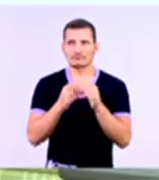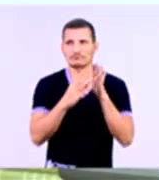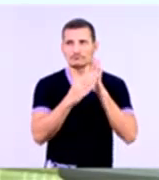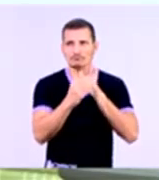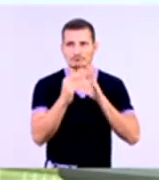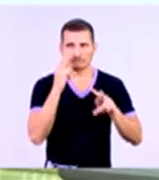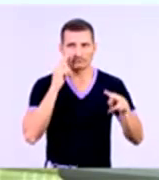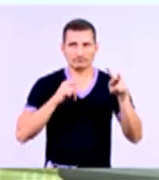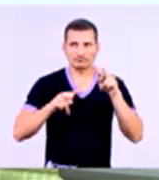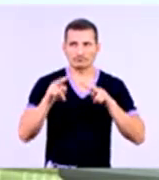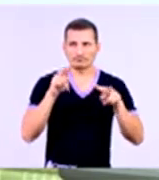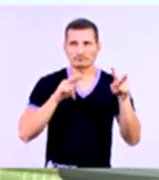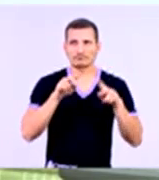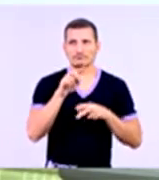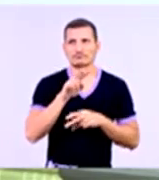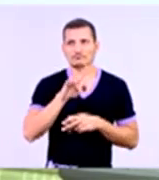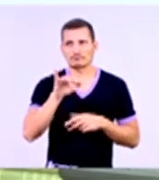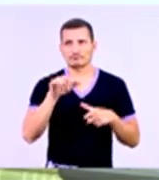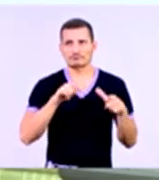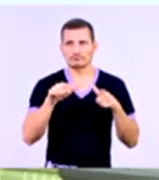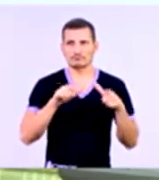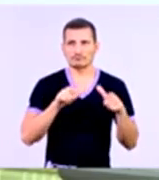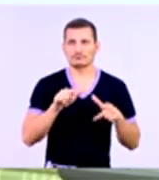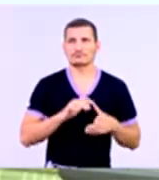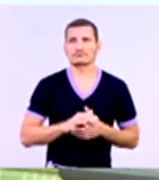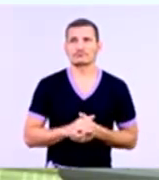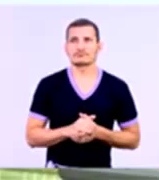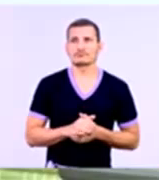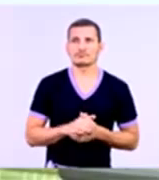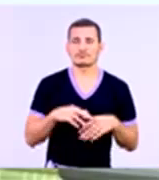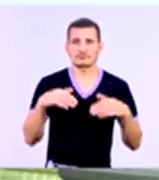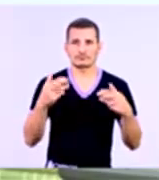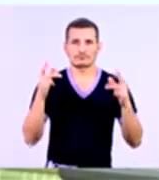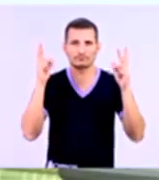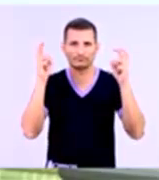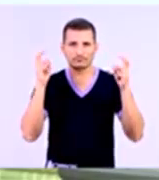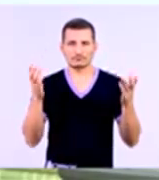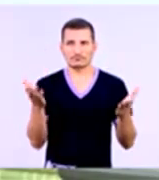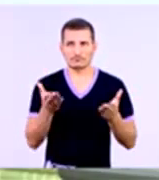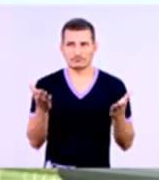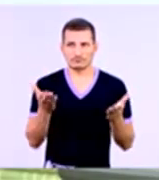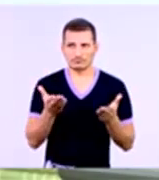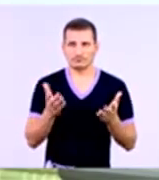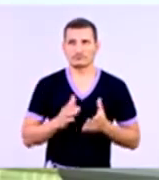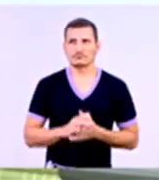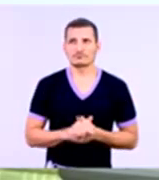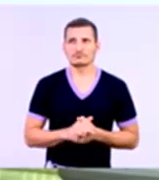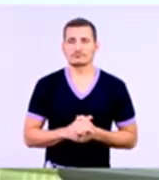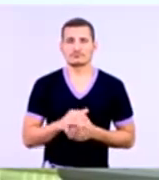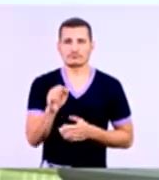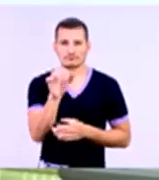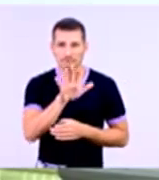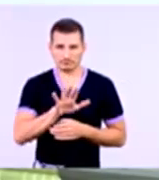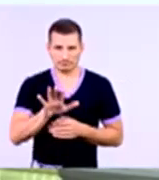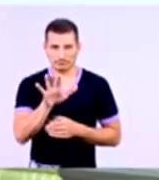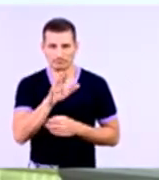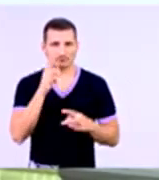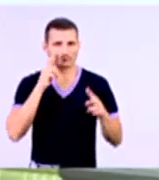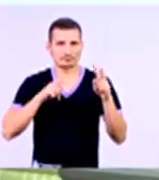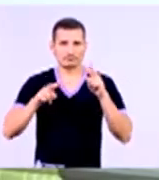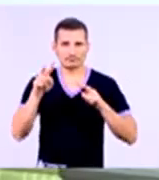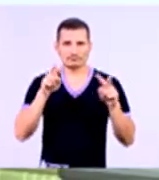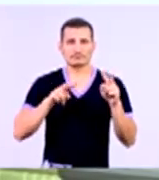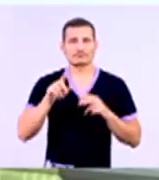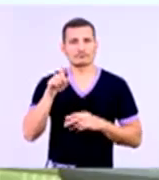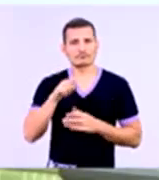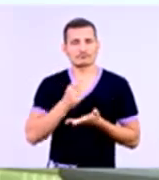visuais que você vai trabalhar. Então, o assunto de hoje, o assunto sobre interface visual, ele é um